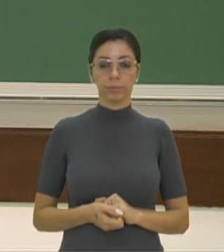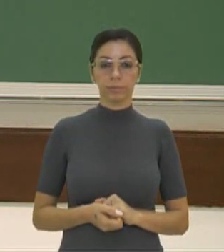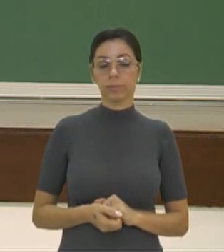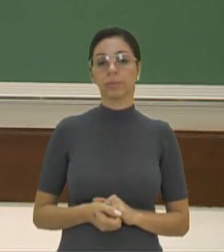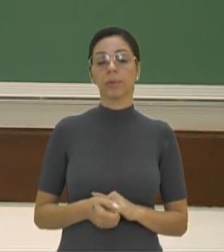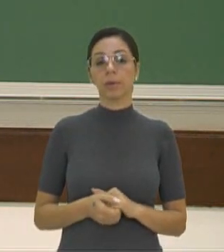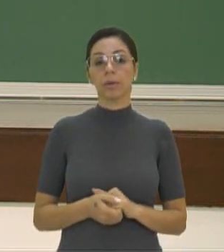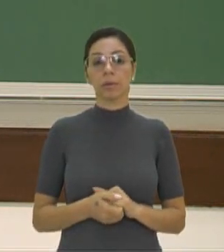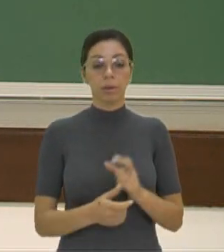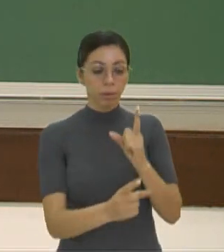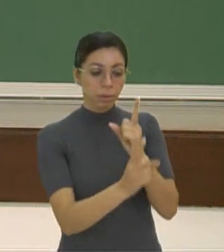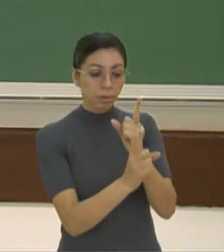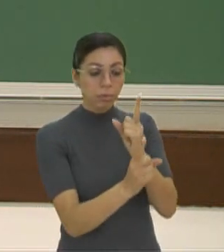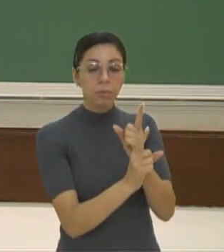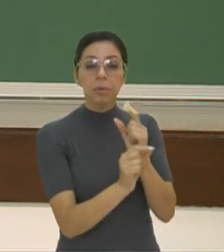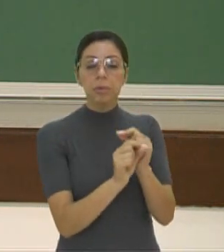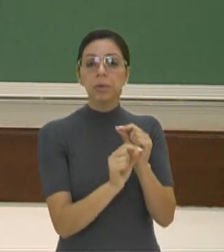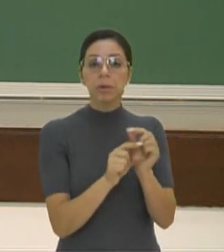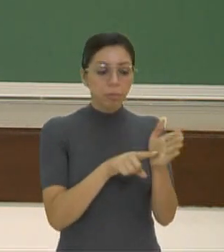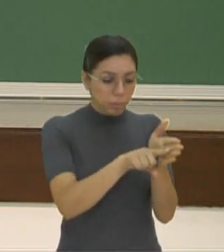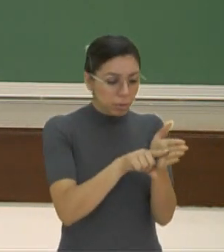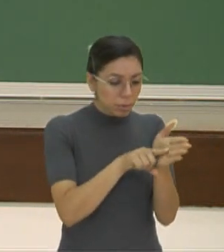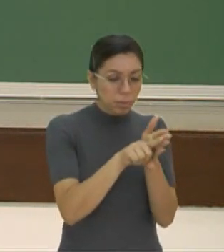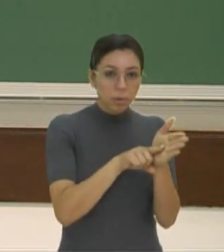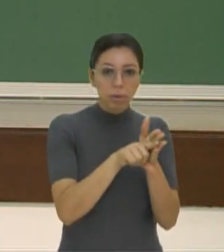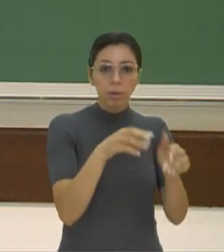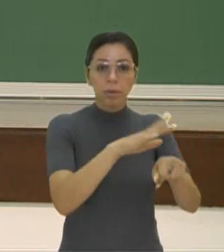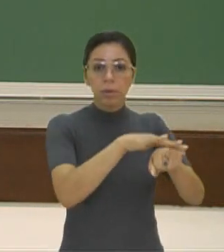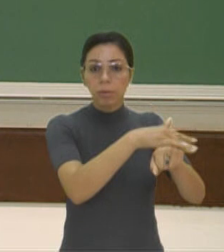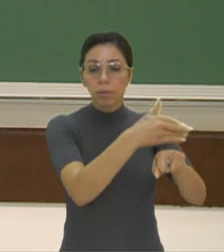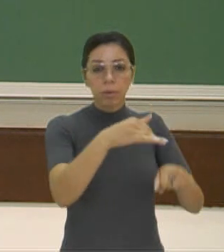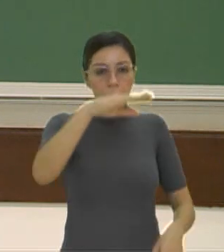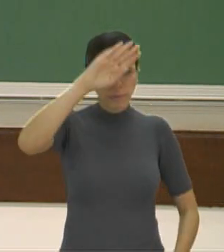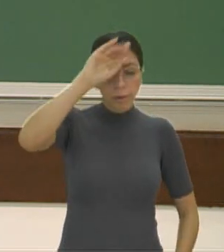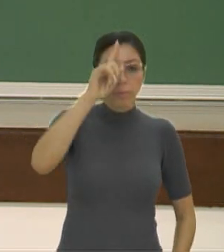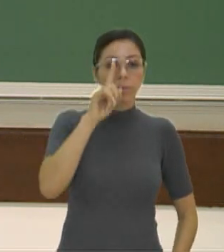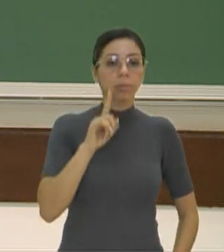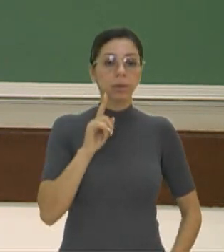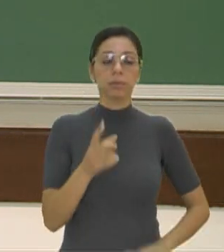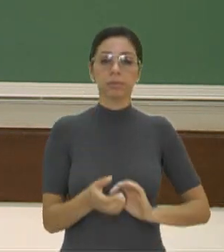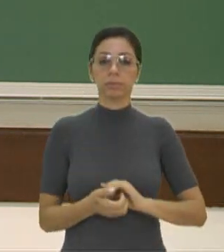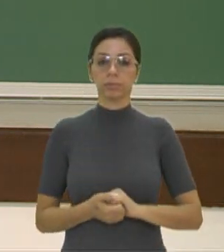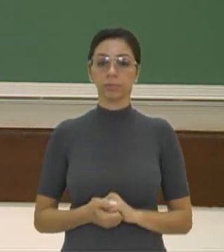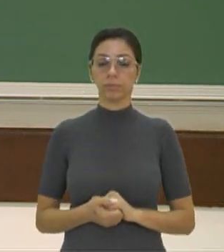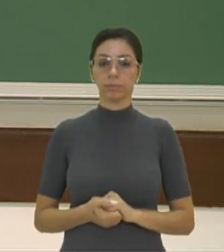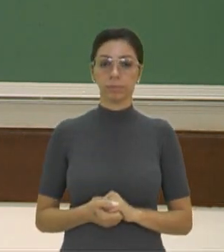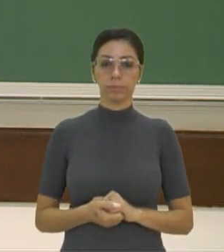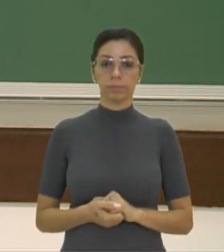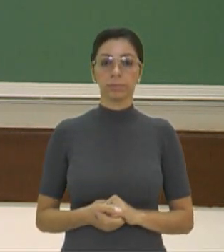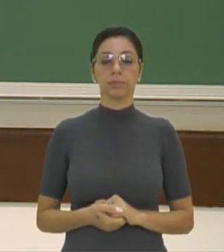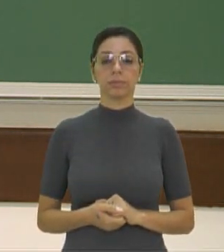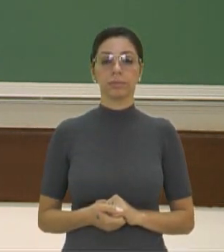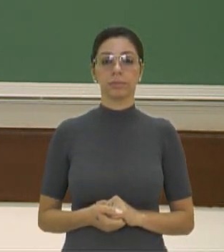buscando a cura para a febre amarela. Discovered a profitable synthetic mauve dye, descobriu